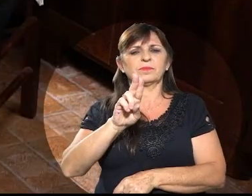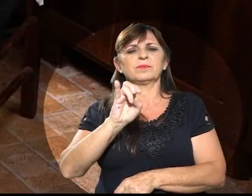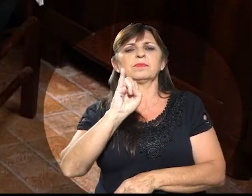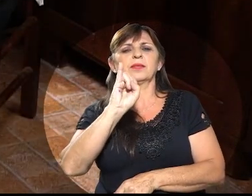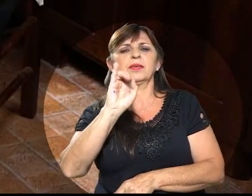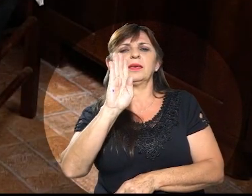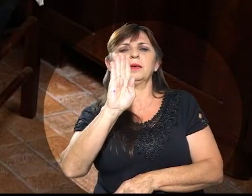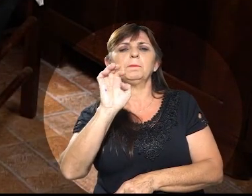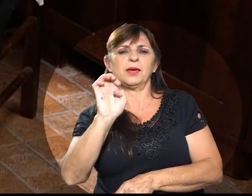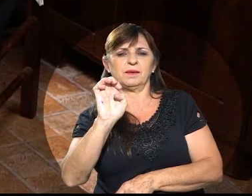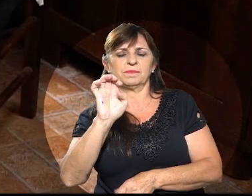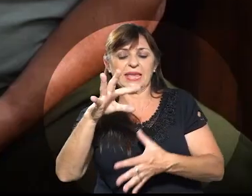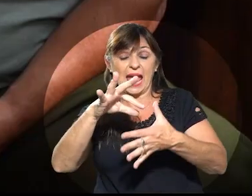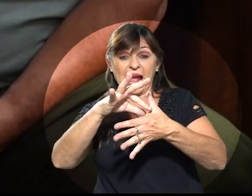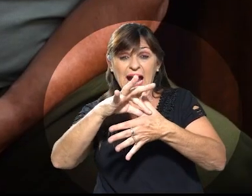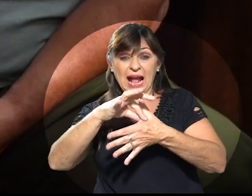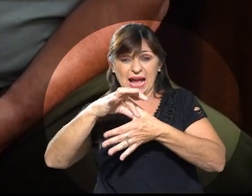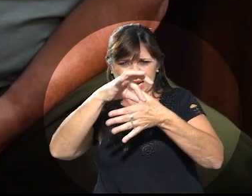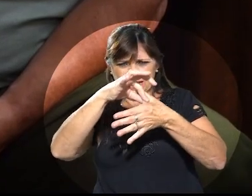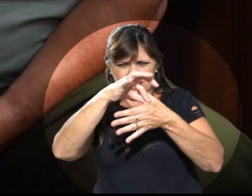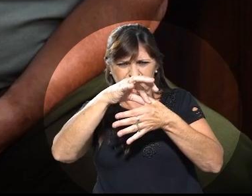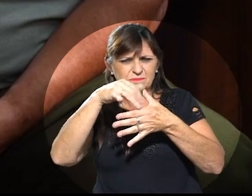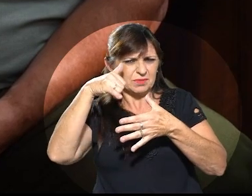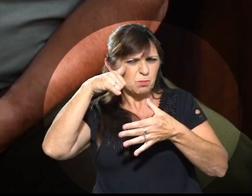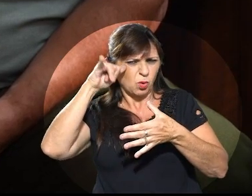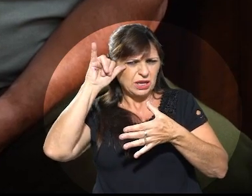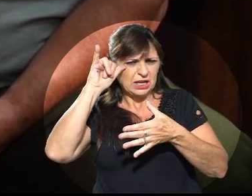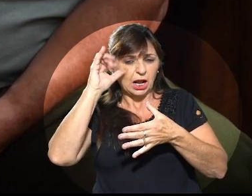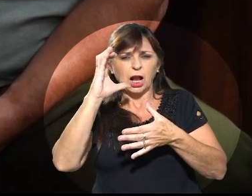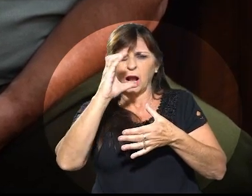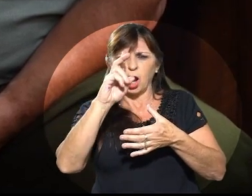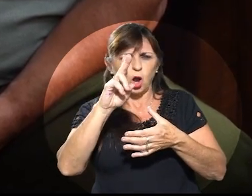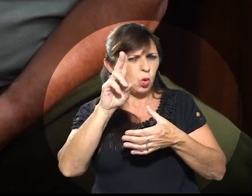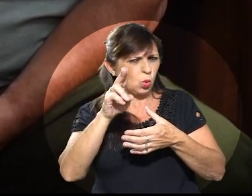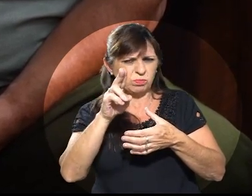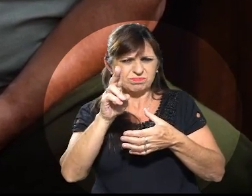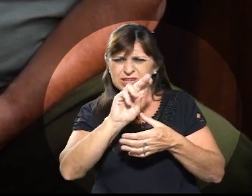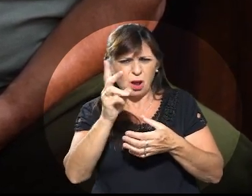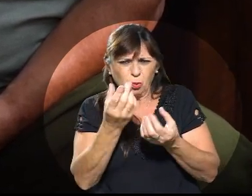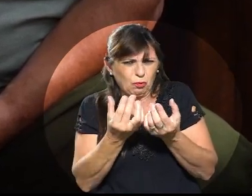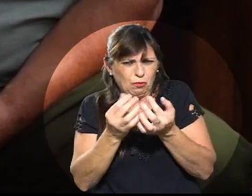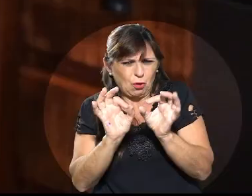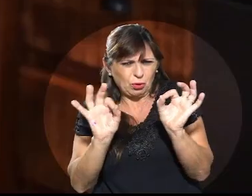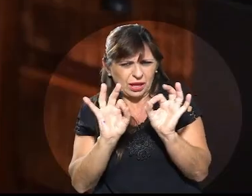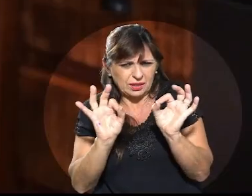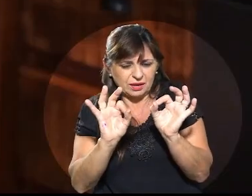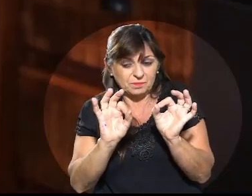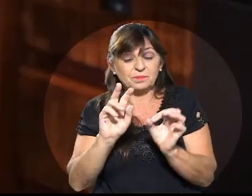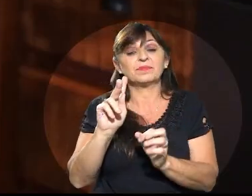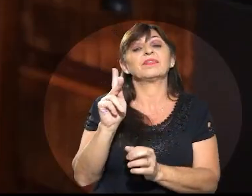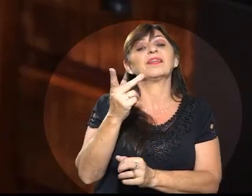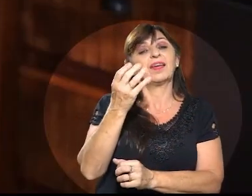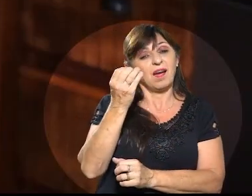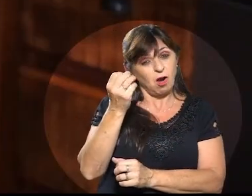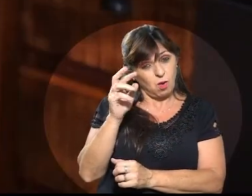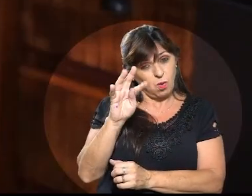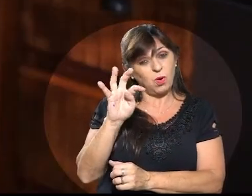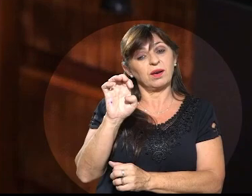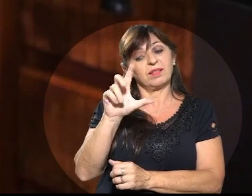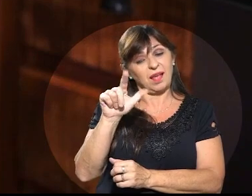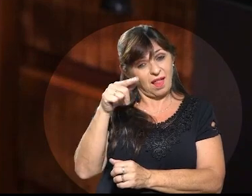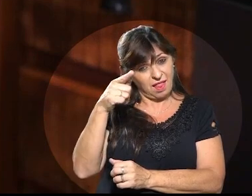Sem cozinhar e nem assar. Então, a gente faz. E para que serve a hortelã? Para preservar o sabor, para poder,